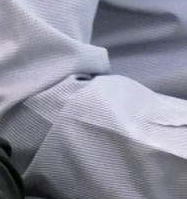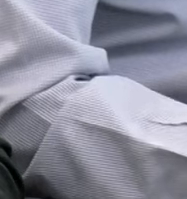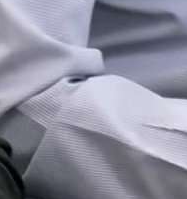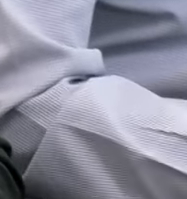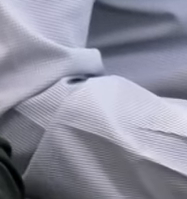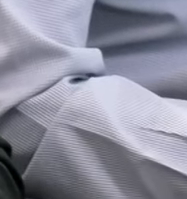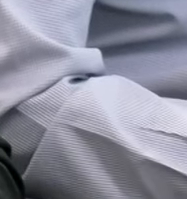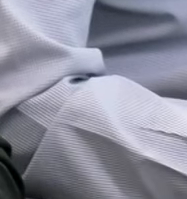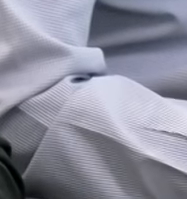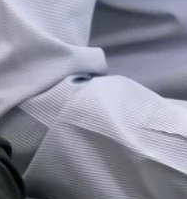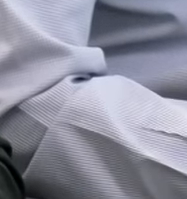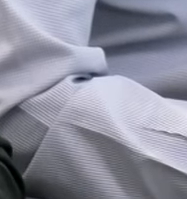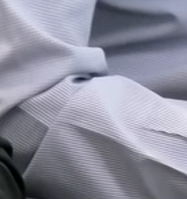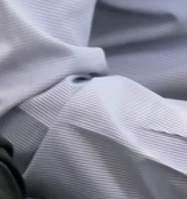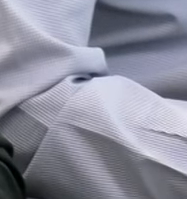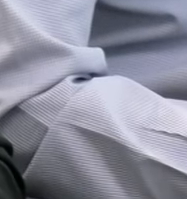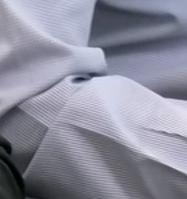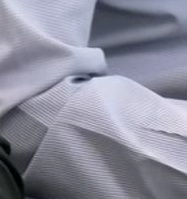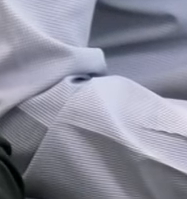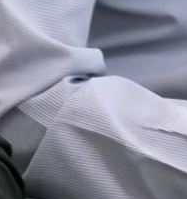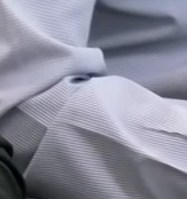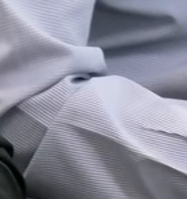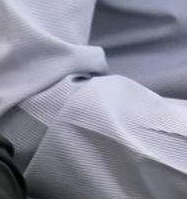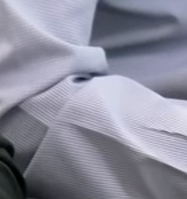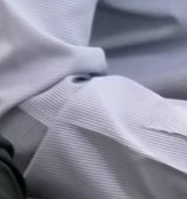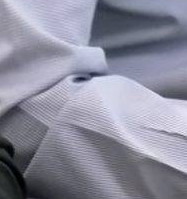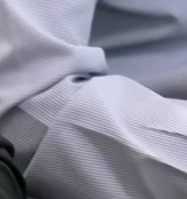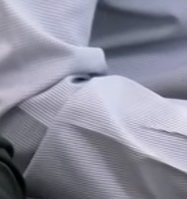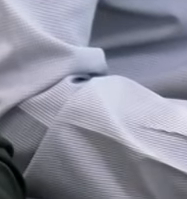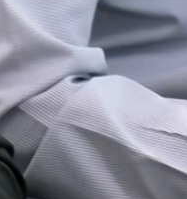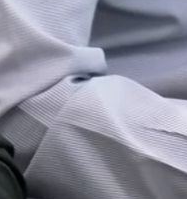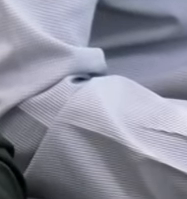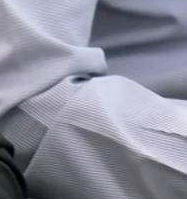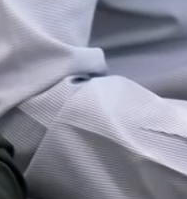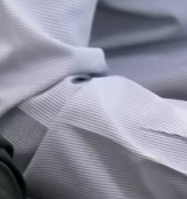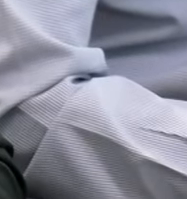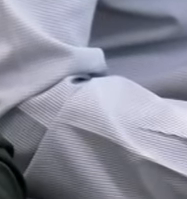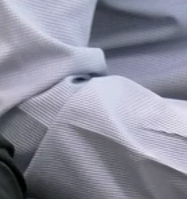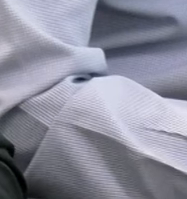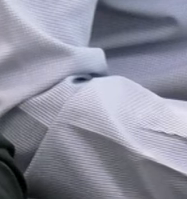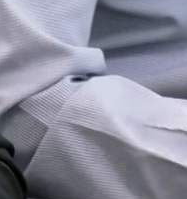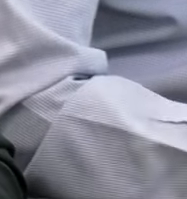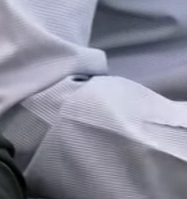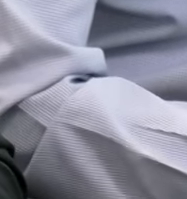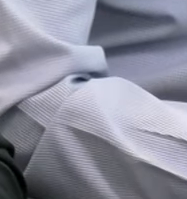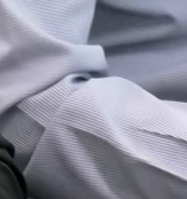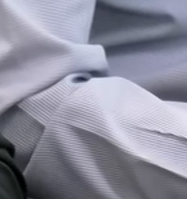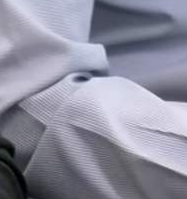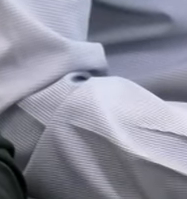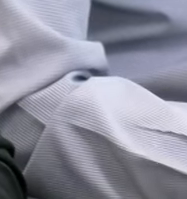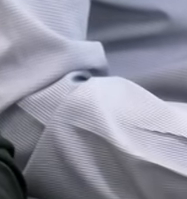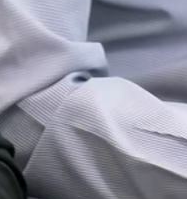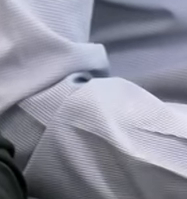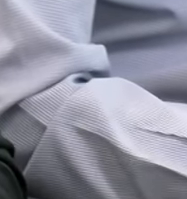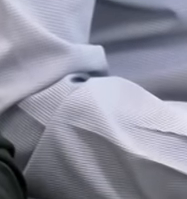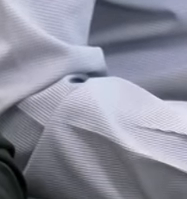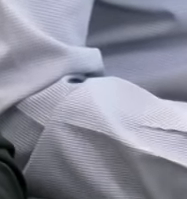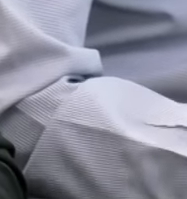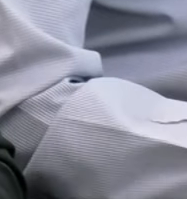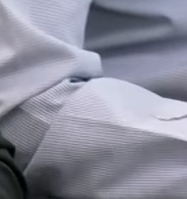está preparado para atender isso, com reforço de equipes e um plano estruturado aí de